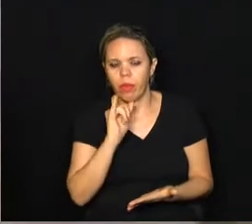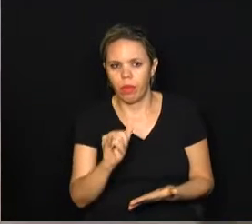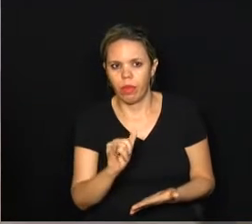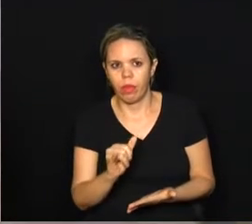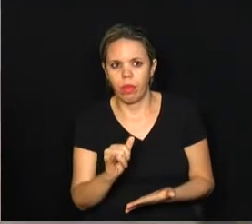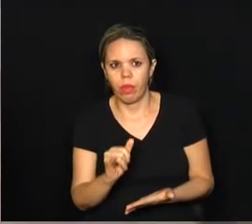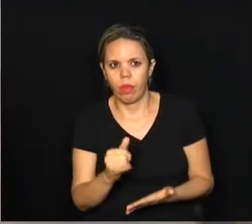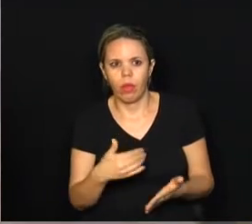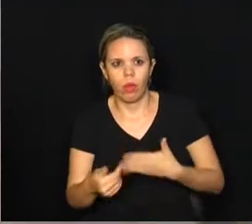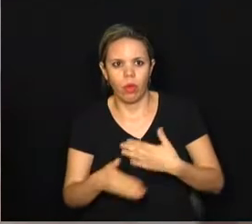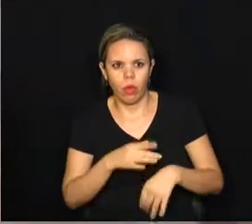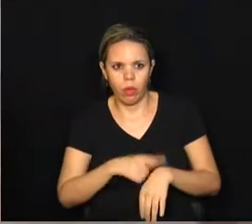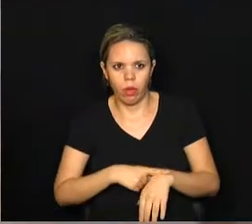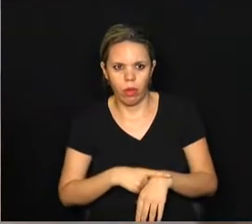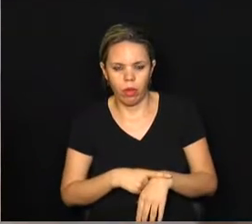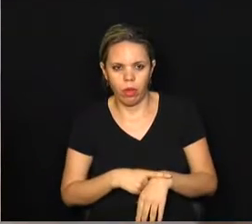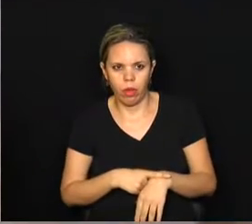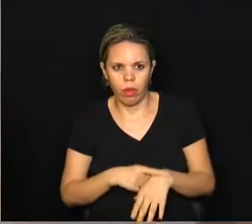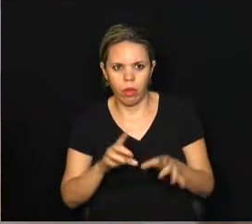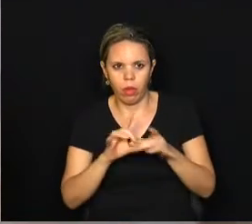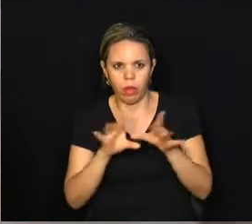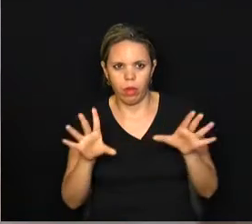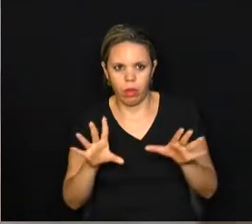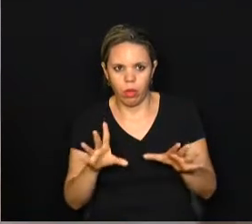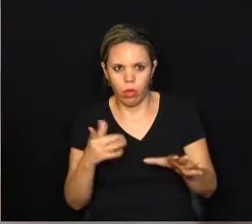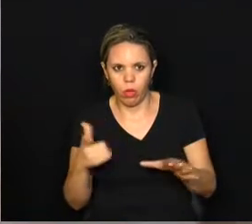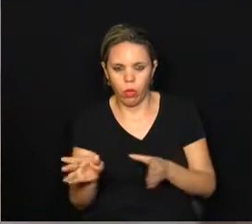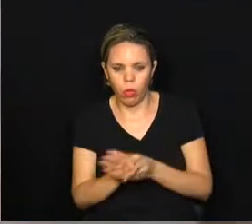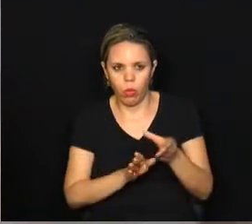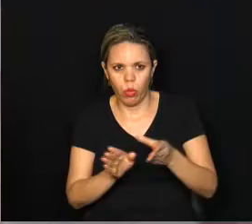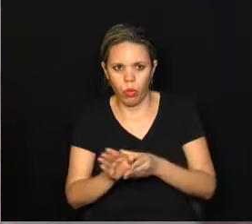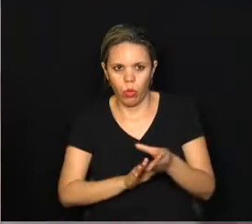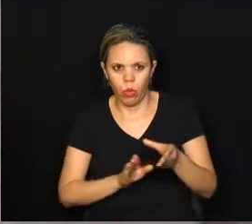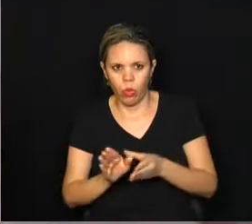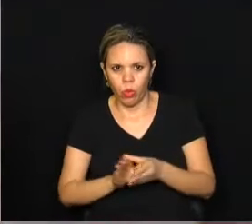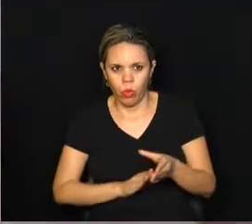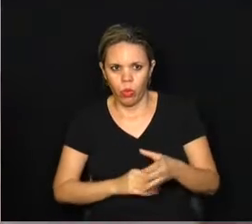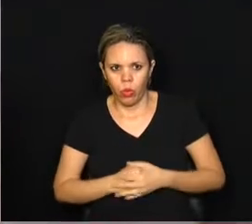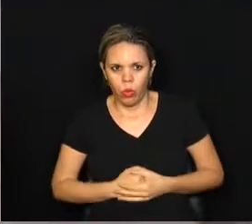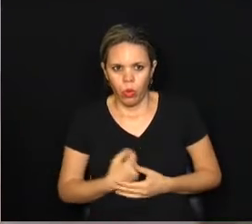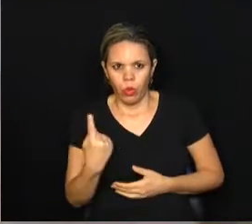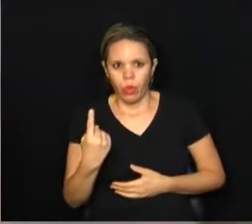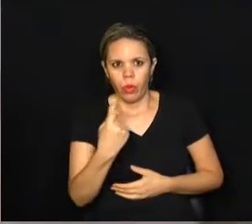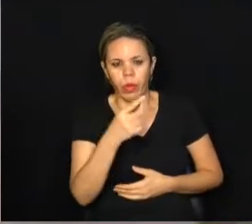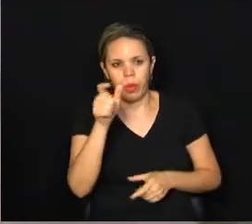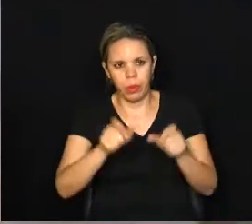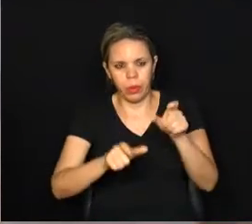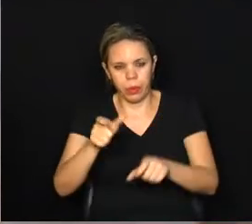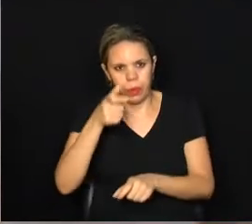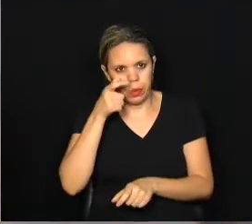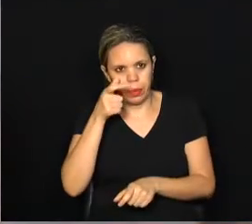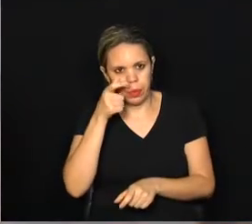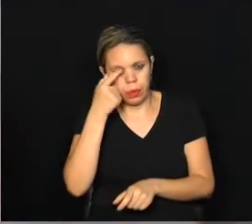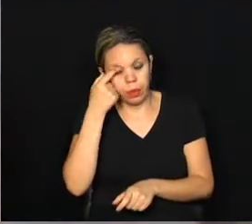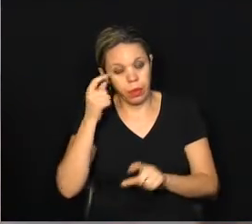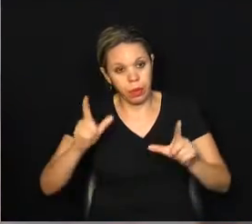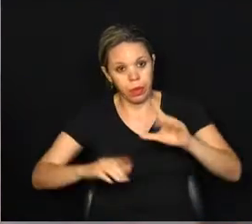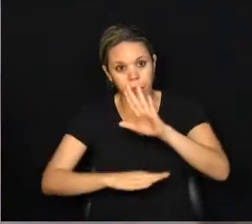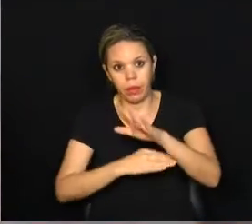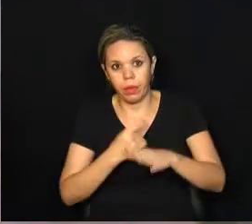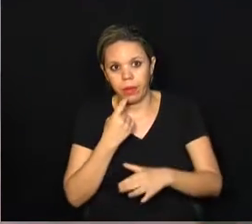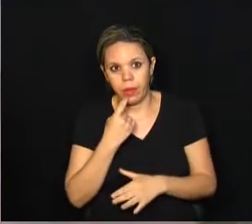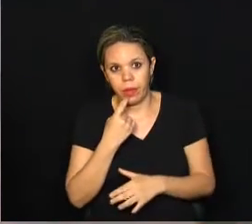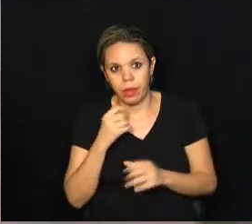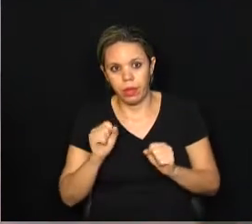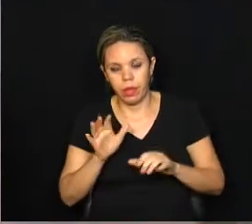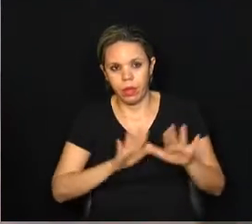a qualquer momento. Então fica aí mais uma orientação para que cada munícipe que esteja assistindo a gente na TV Câmara Campinas